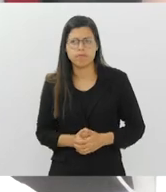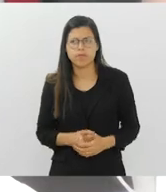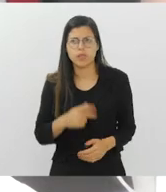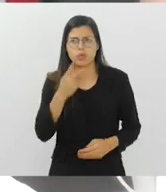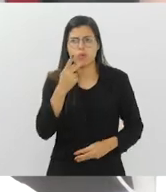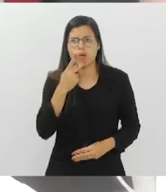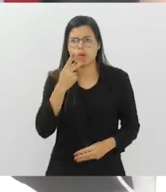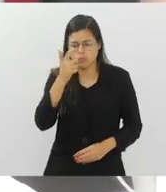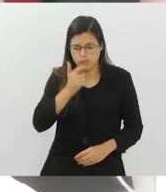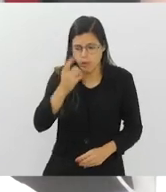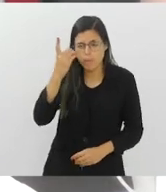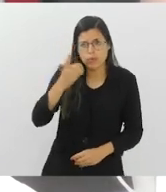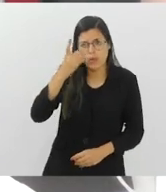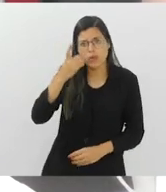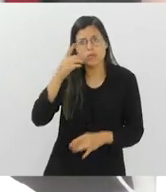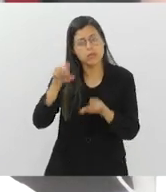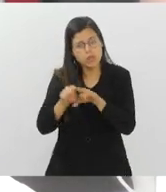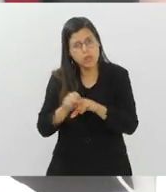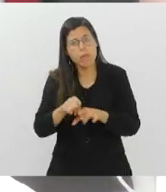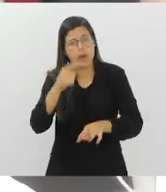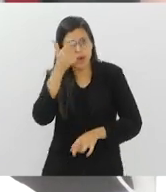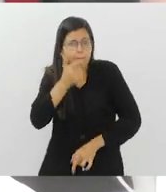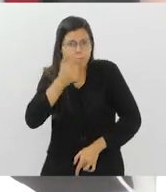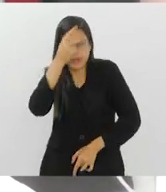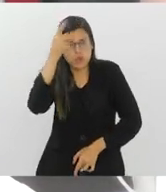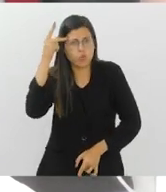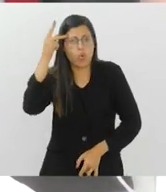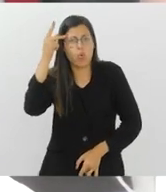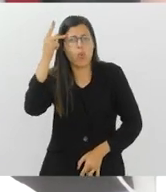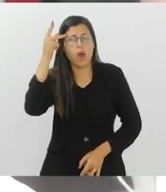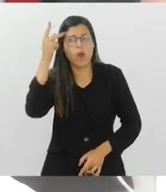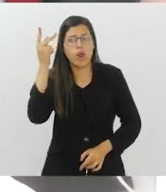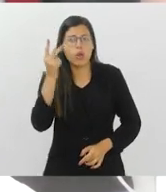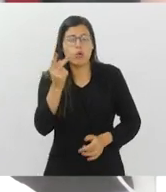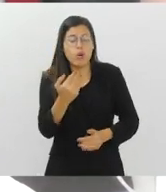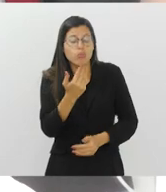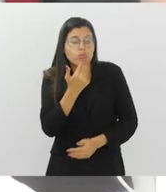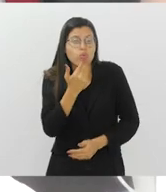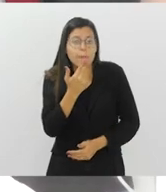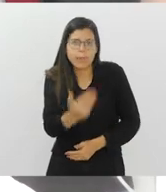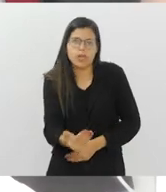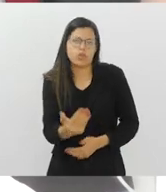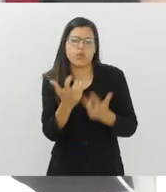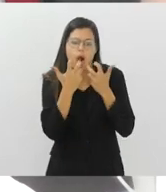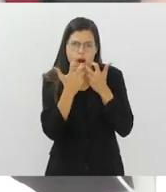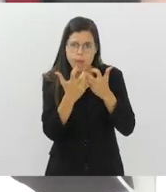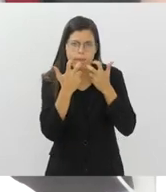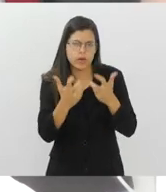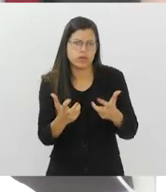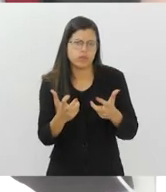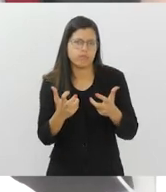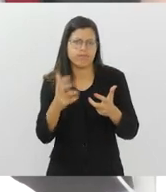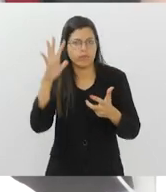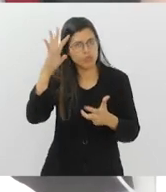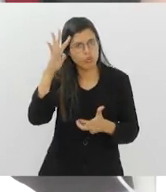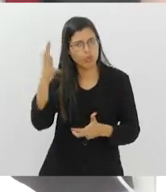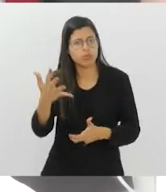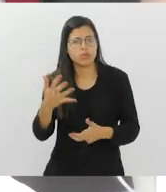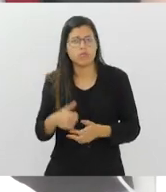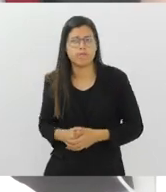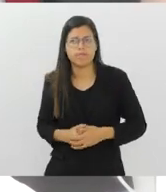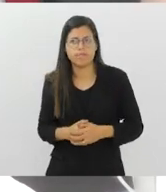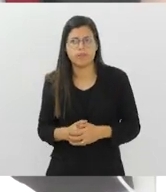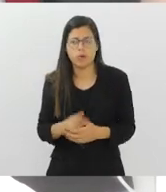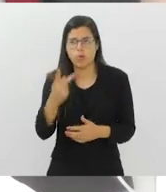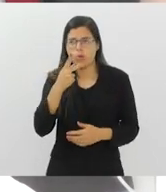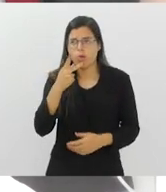como deputado, estou falando como pessoa física. Eu estou implorando solução. É isso que eu quero. E quando eu falo para o Paulo,